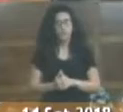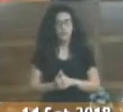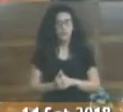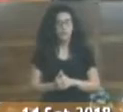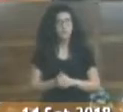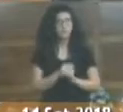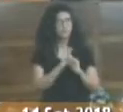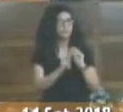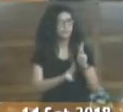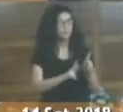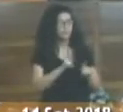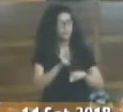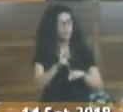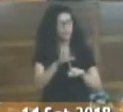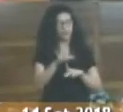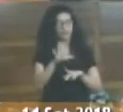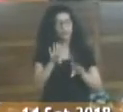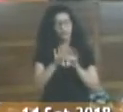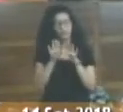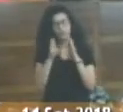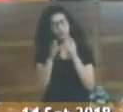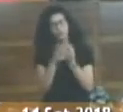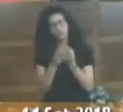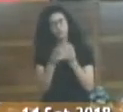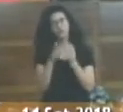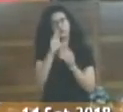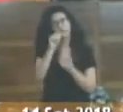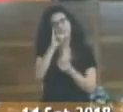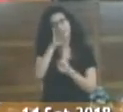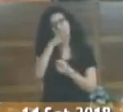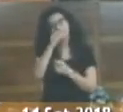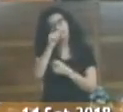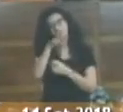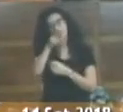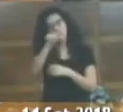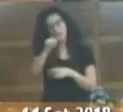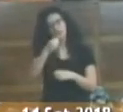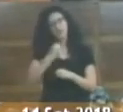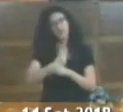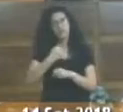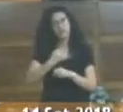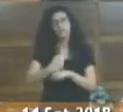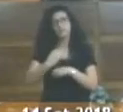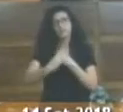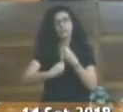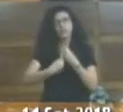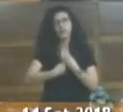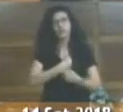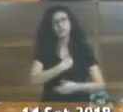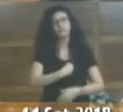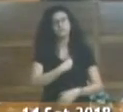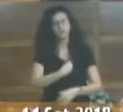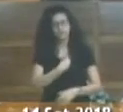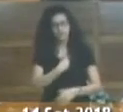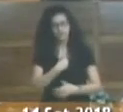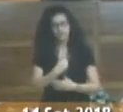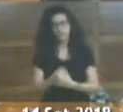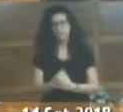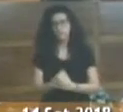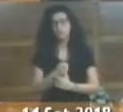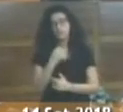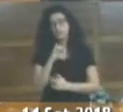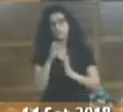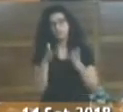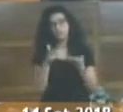pelas populações tradicionais e pelos caiçaras, que construíram um modo de vida integrado a esse ambiente. E, se hoje a